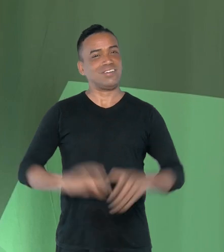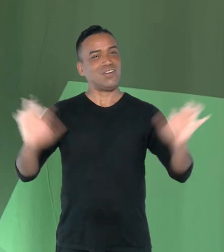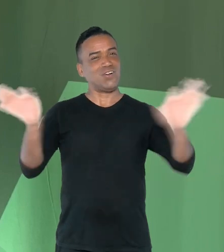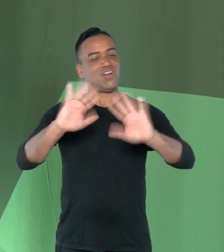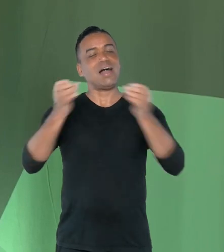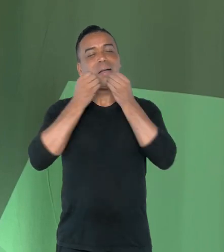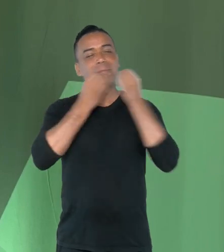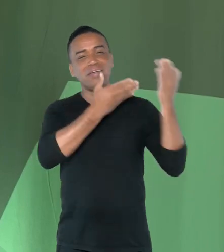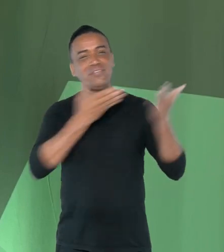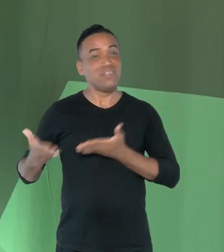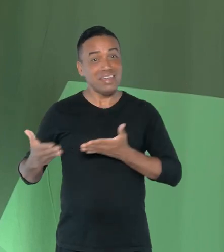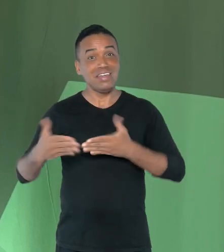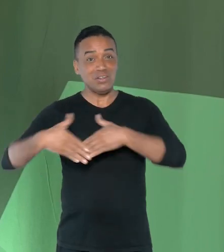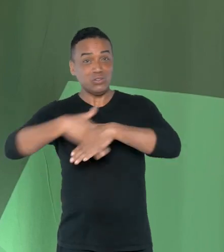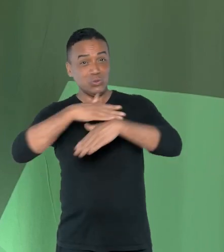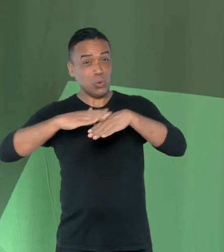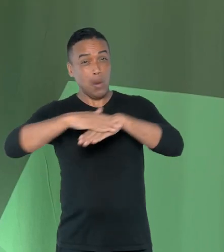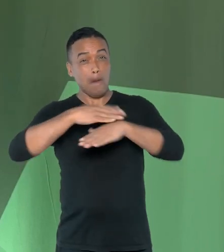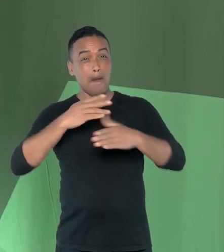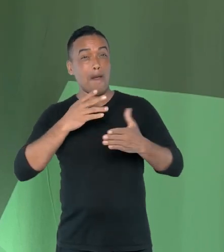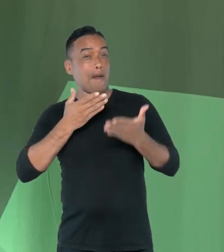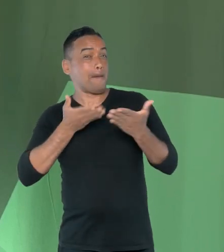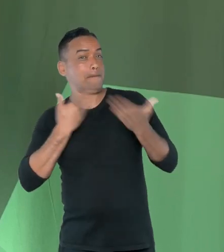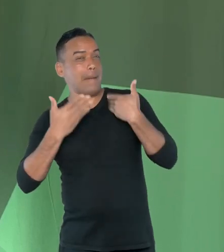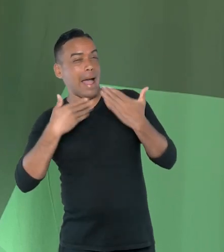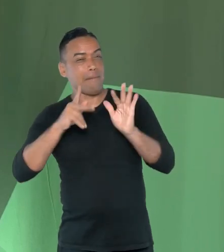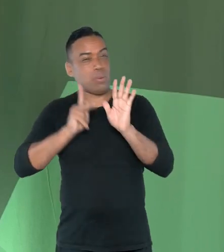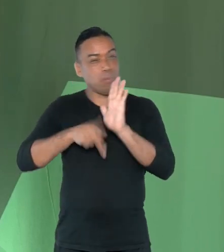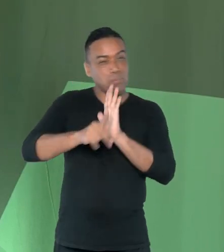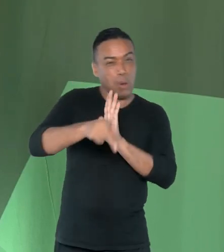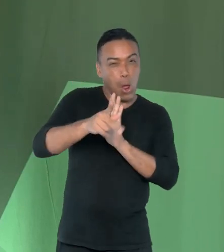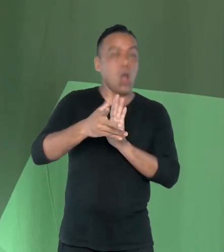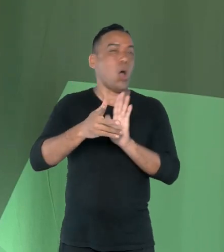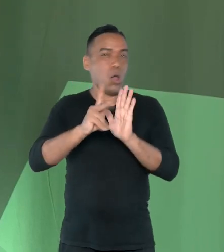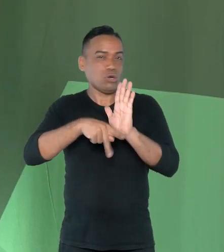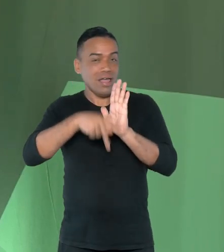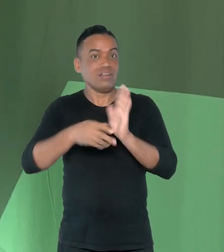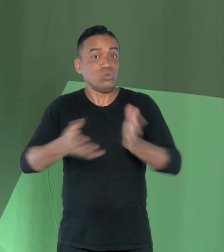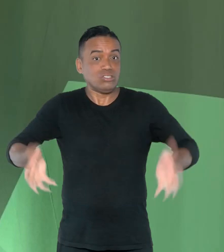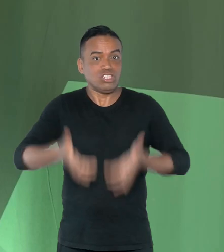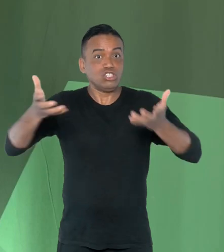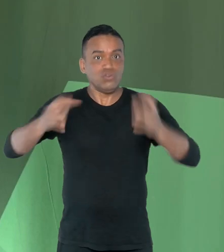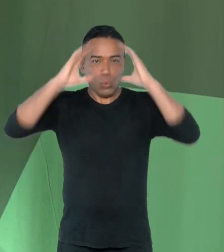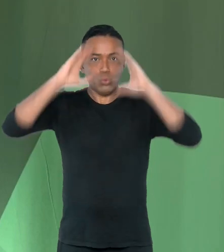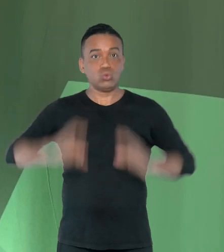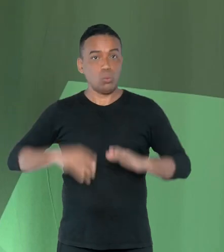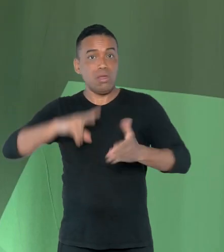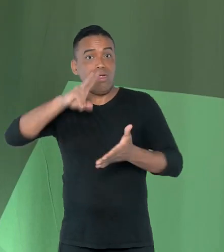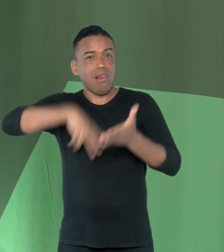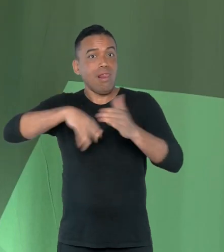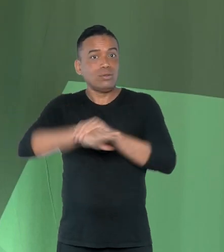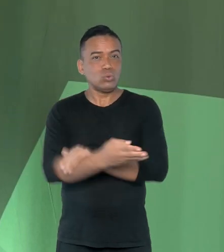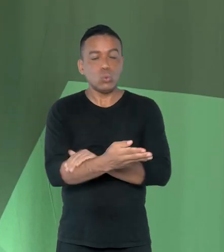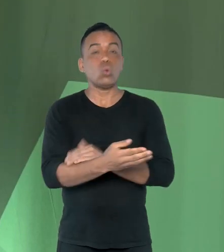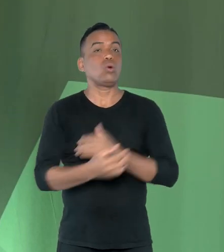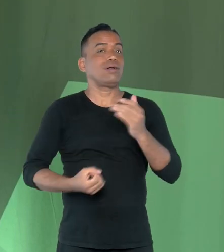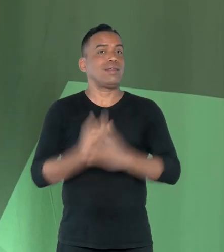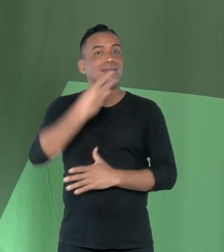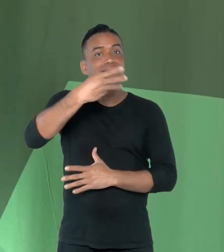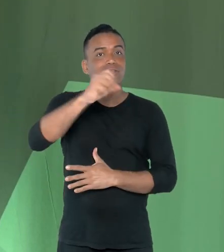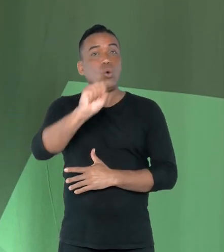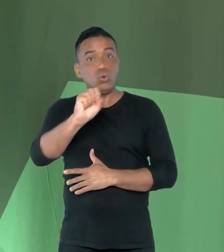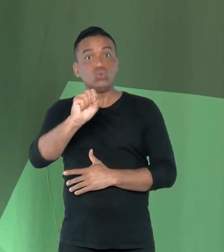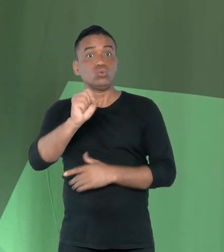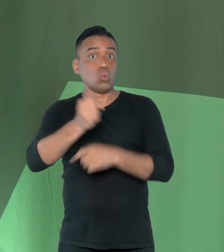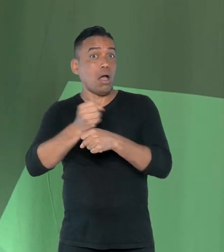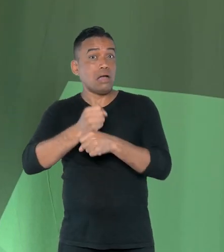Olá, bem-vindos ao Sempre um Papo, este projeto de incentivo ao hábito da leitura, criado há 38 anos pelo jornalista